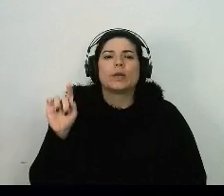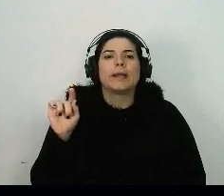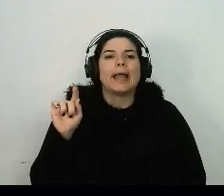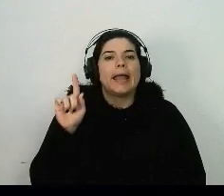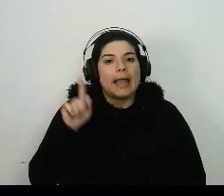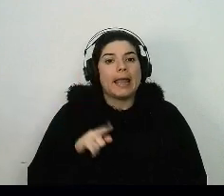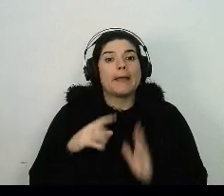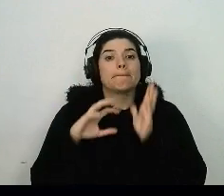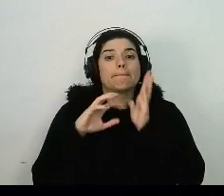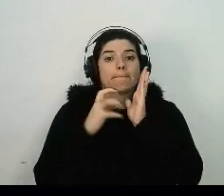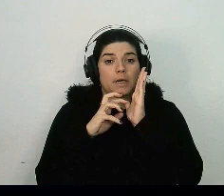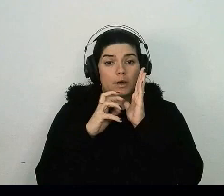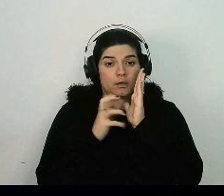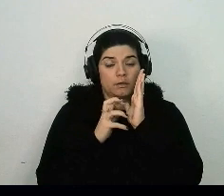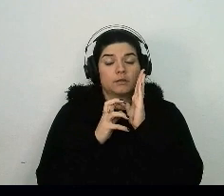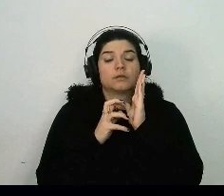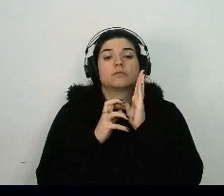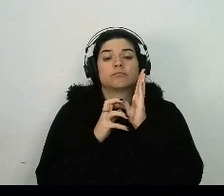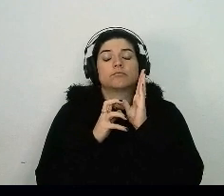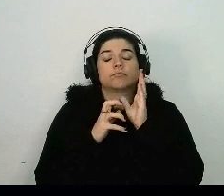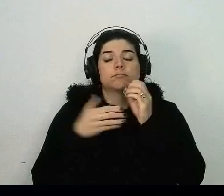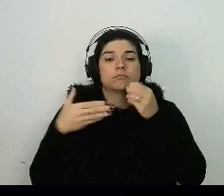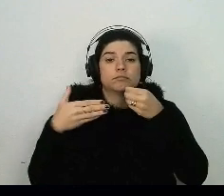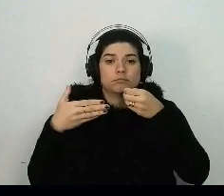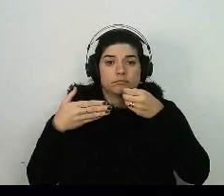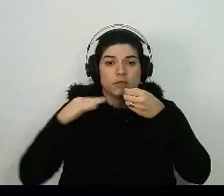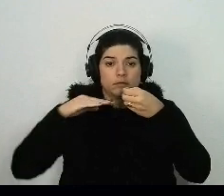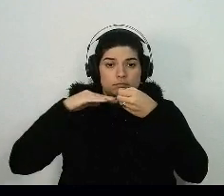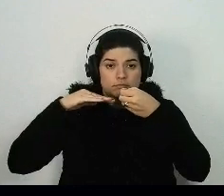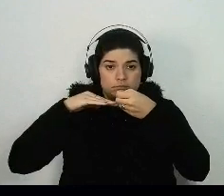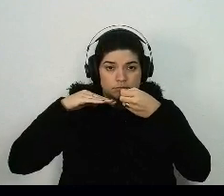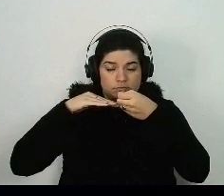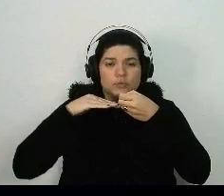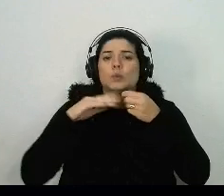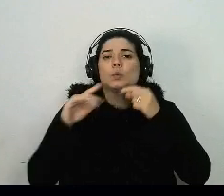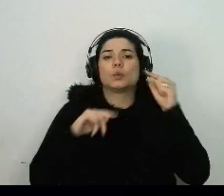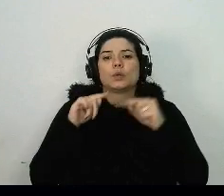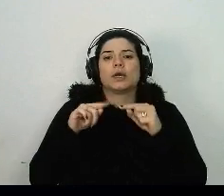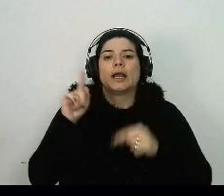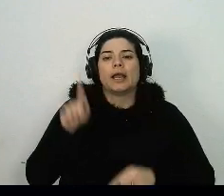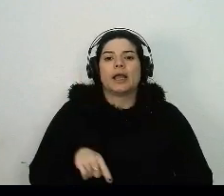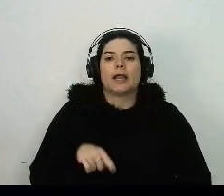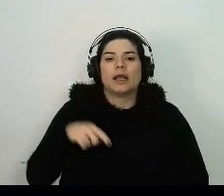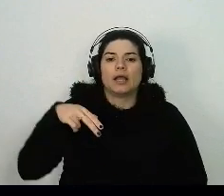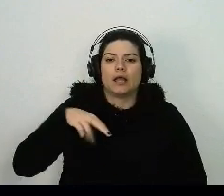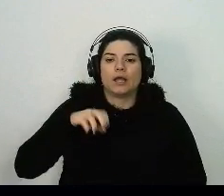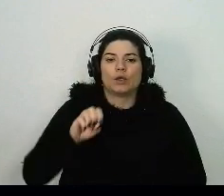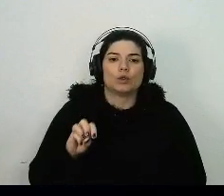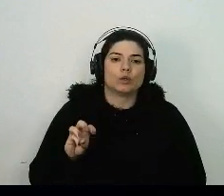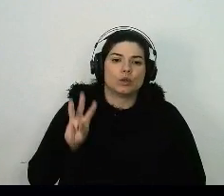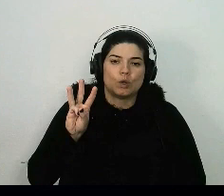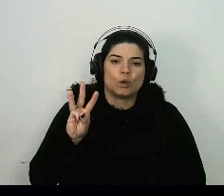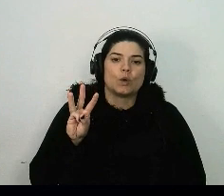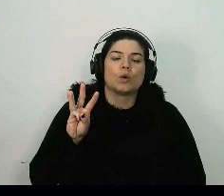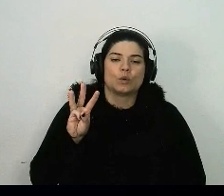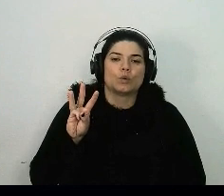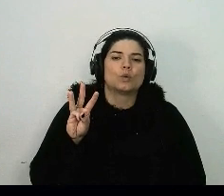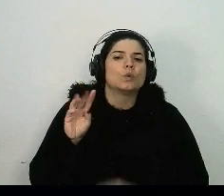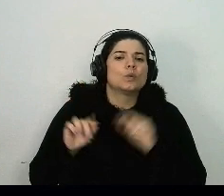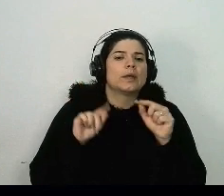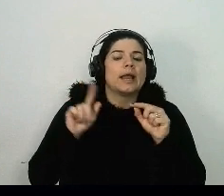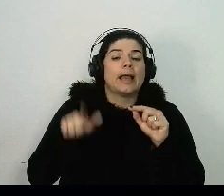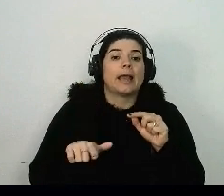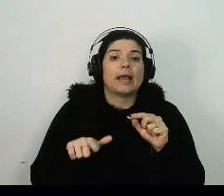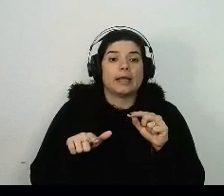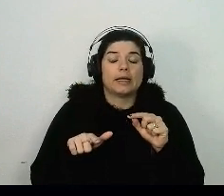classe NoSQL. O que seria um banco NoSQL, né? Ele é um banco sem uma linguagem de dados estruturada,